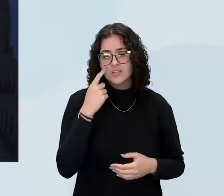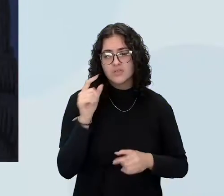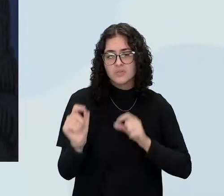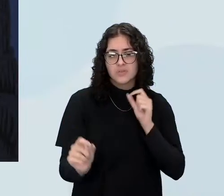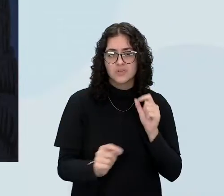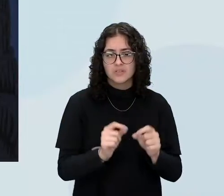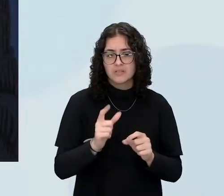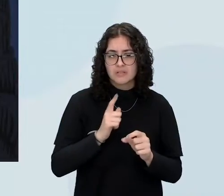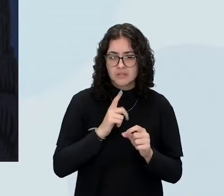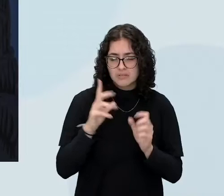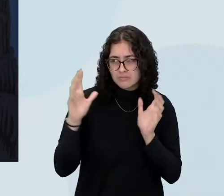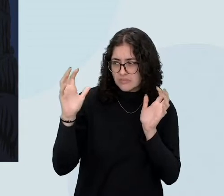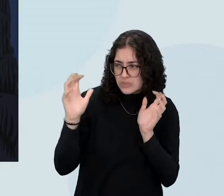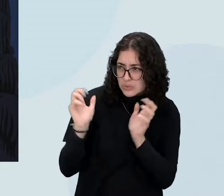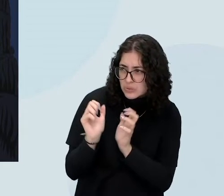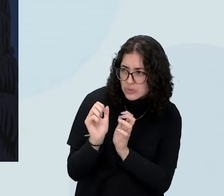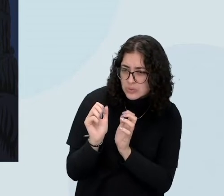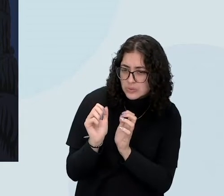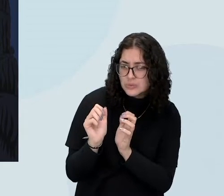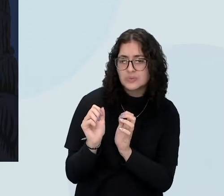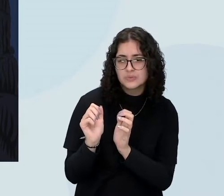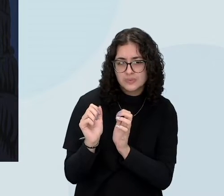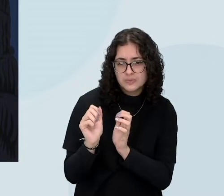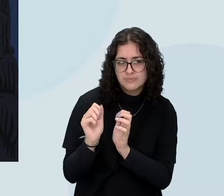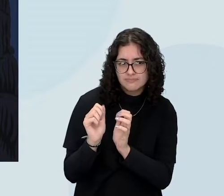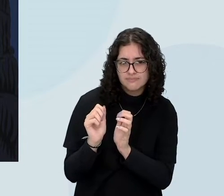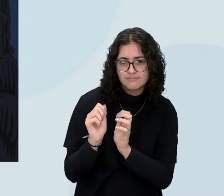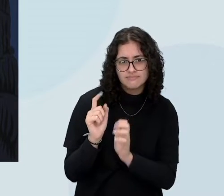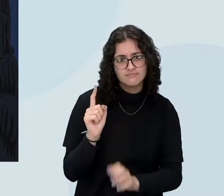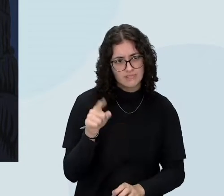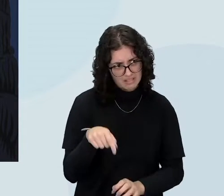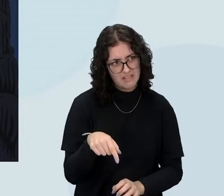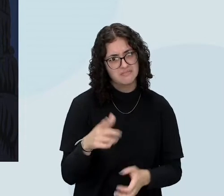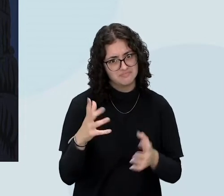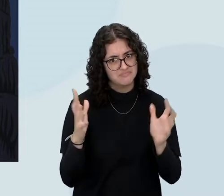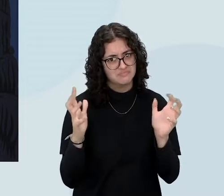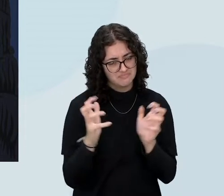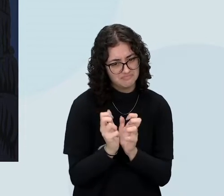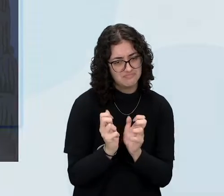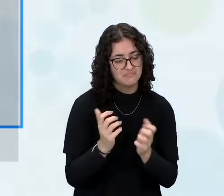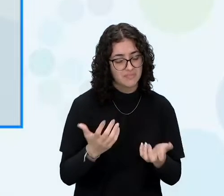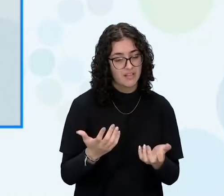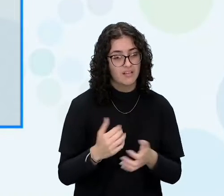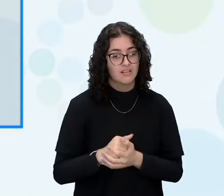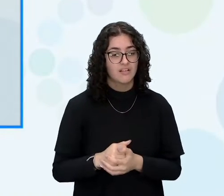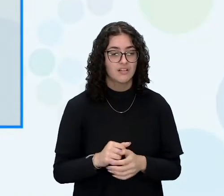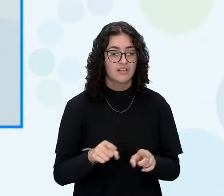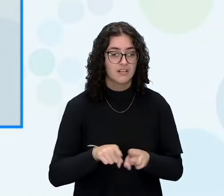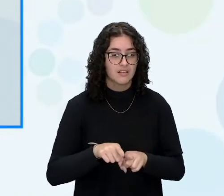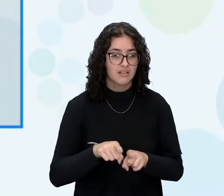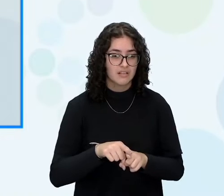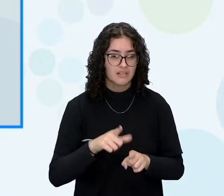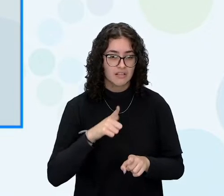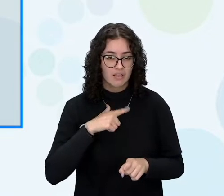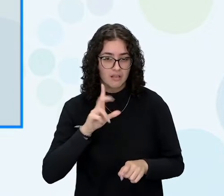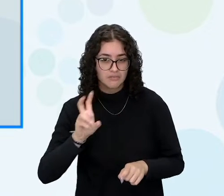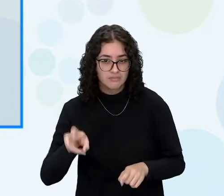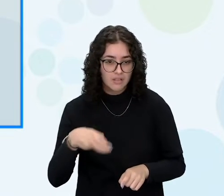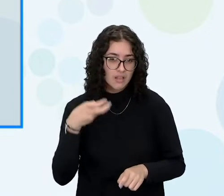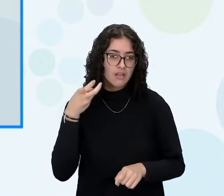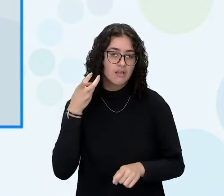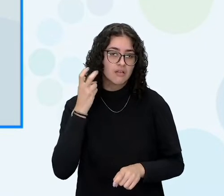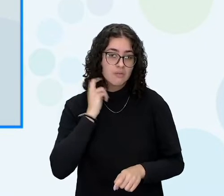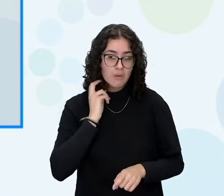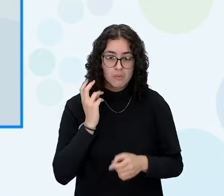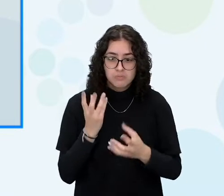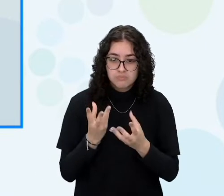já pensa em lugar escuro, né? De certa forma, é escuro. E cheio de morcegos, né?